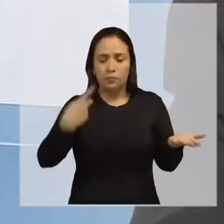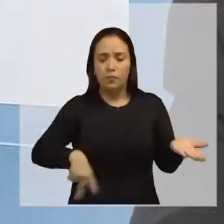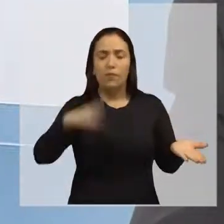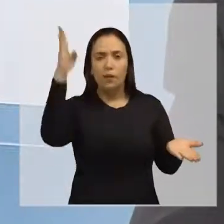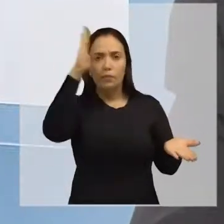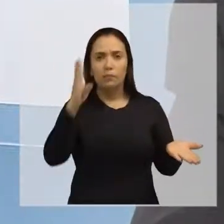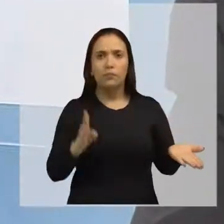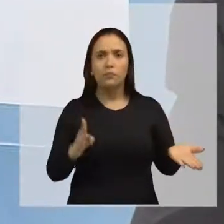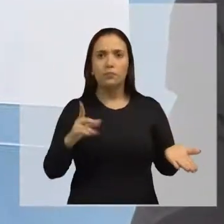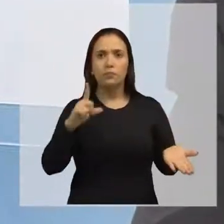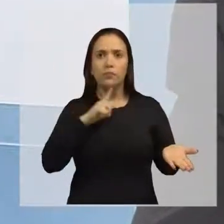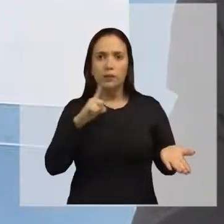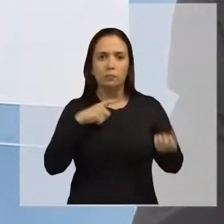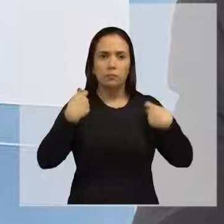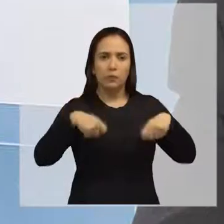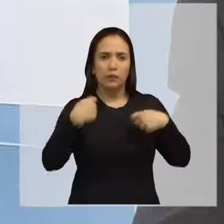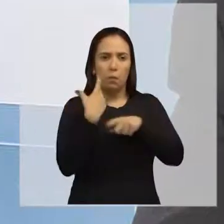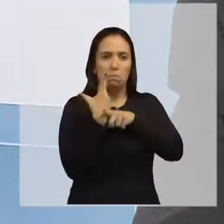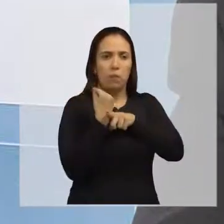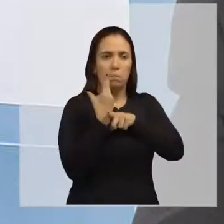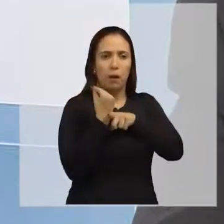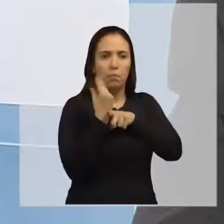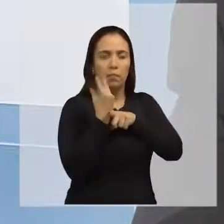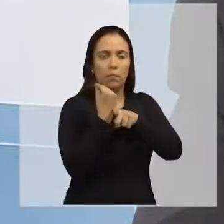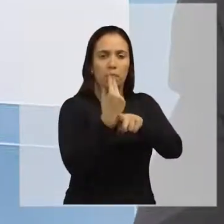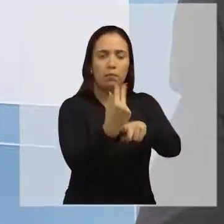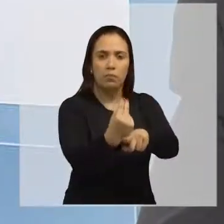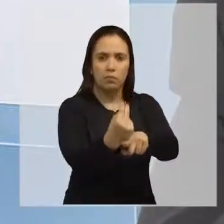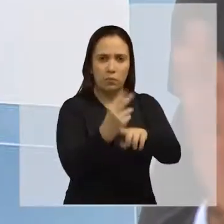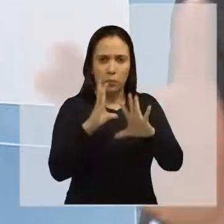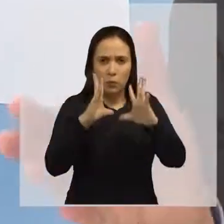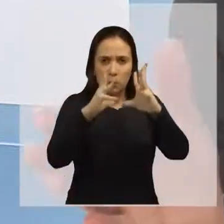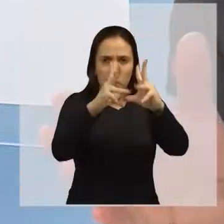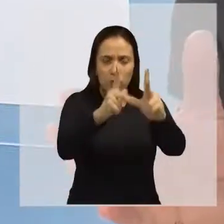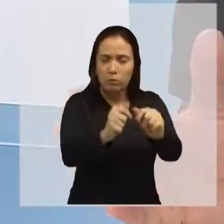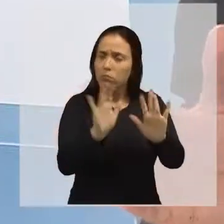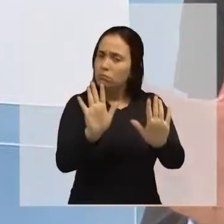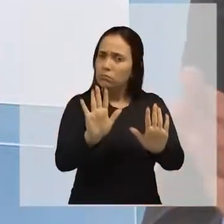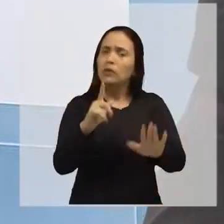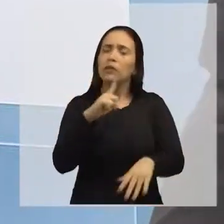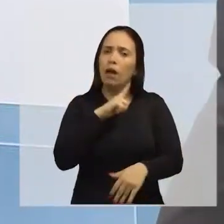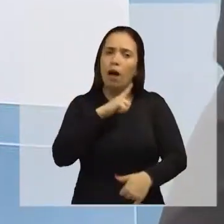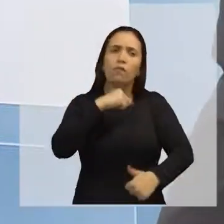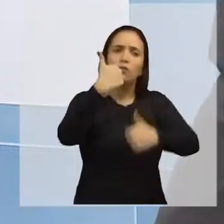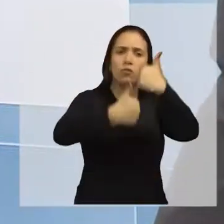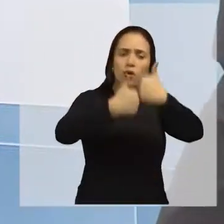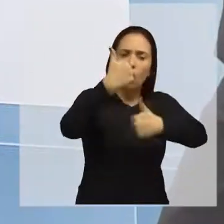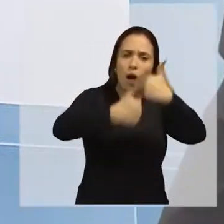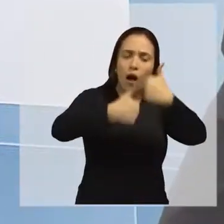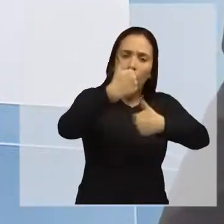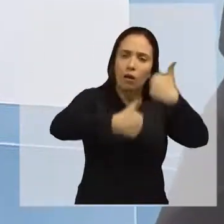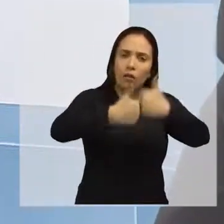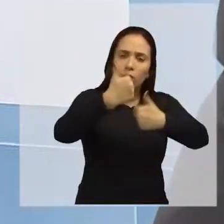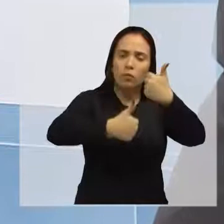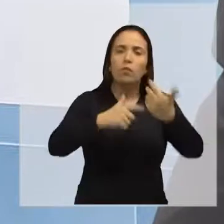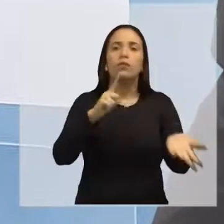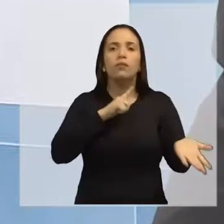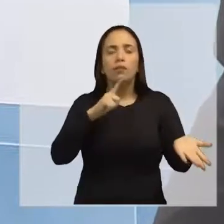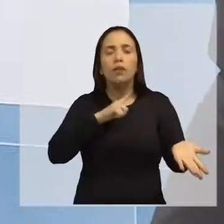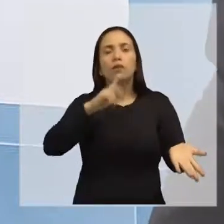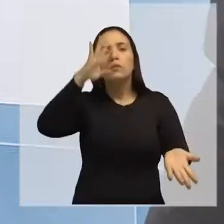brasileiros temos que ganhar todas as Copas. Existem seleções que querem chegar onde? Nas quartas de finais, é o